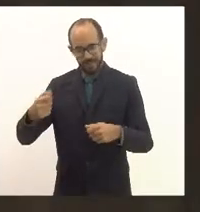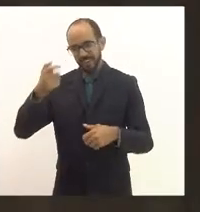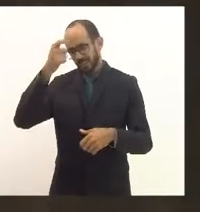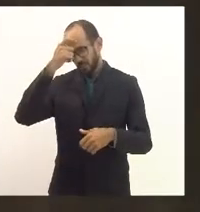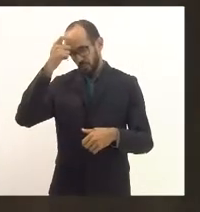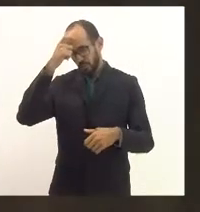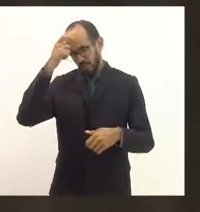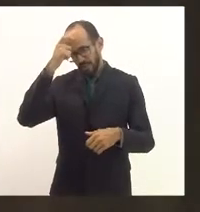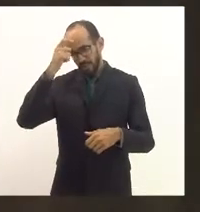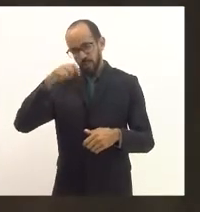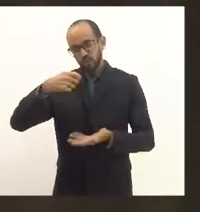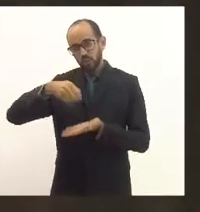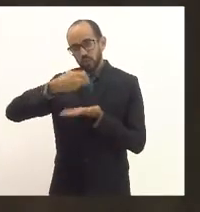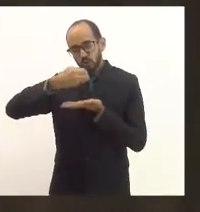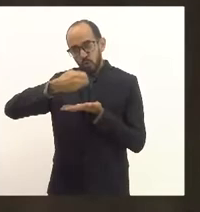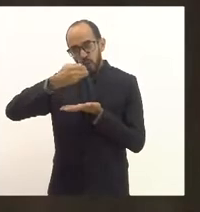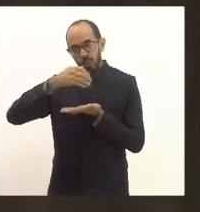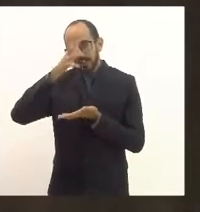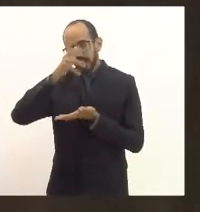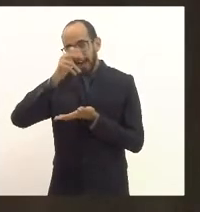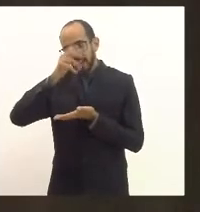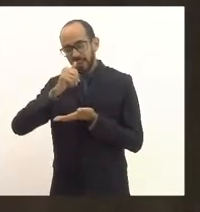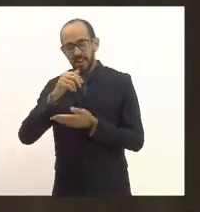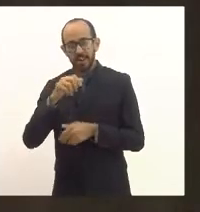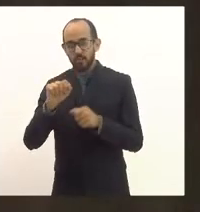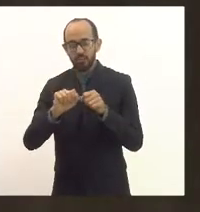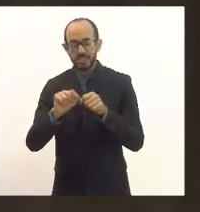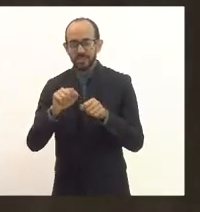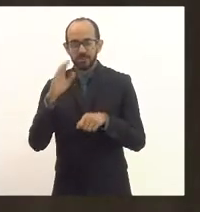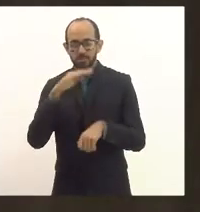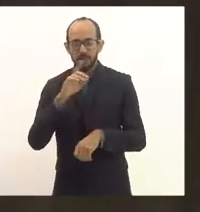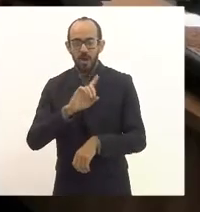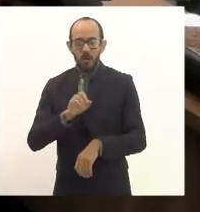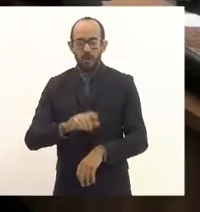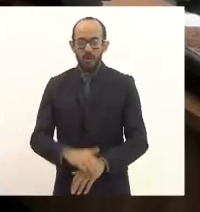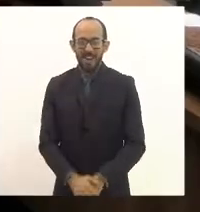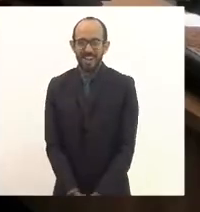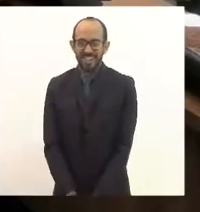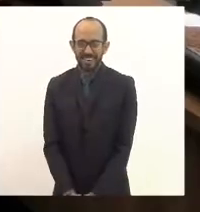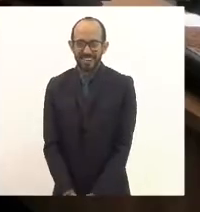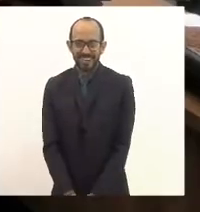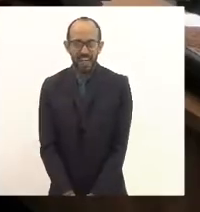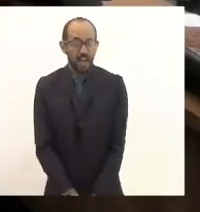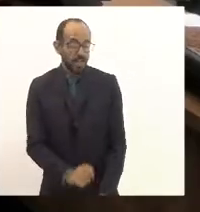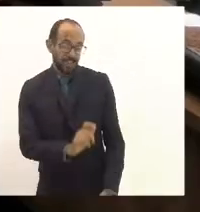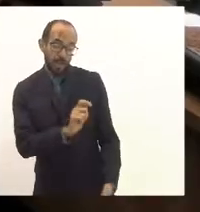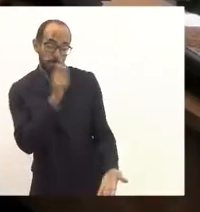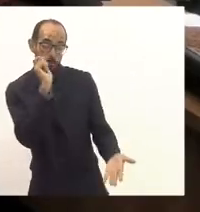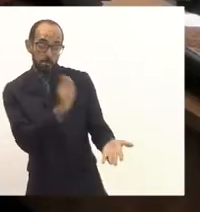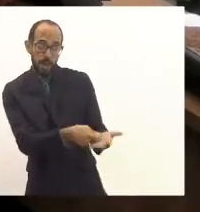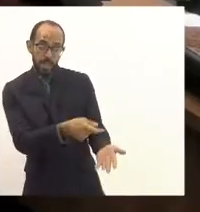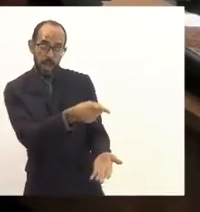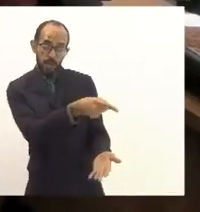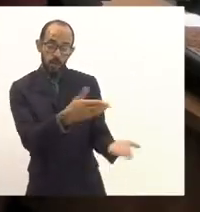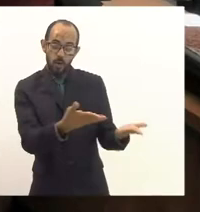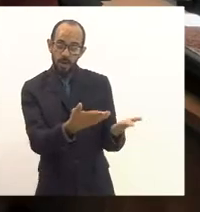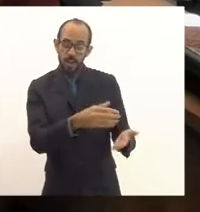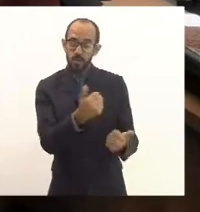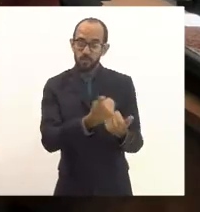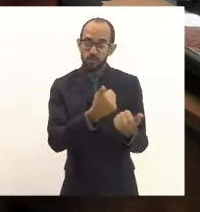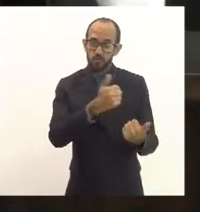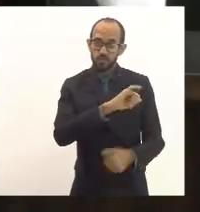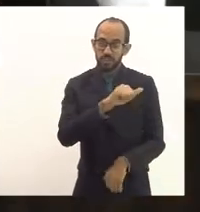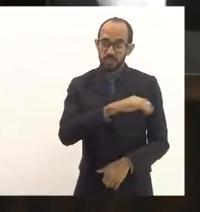galinha não fazem mal a ninguém, meus queridos... Não, não, Luiz Paulo. Quem está mandando mesmo agora é o vice. É o vice.